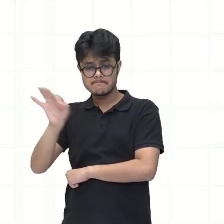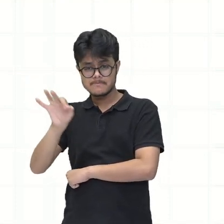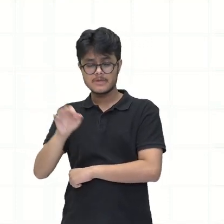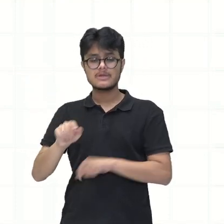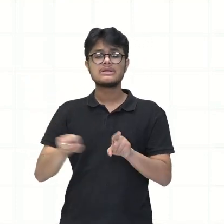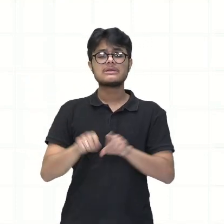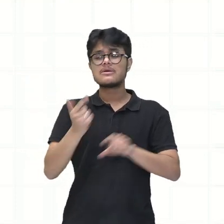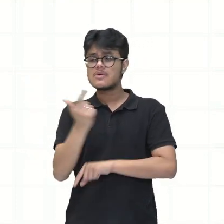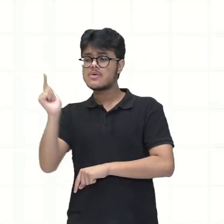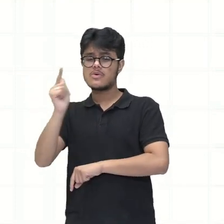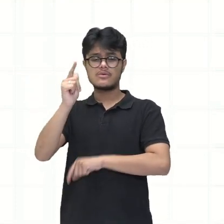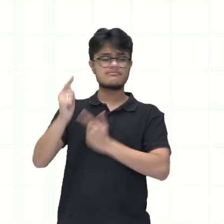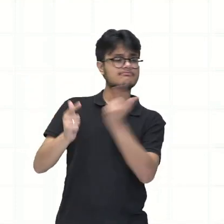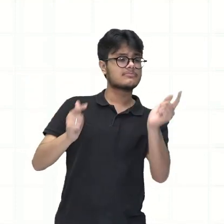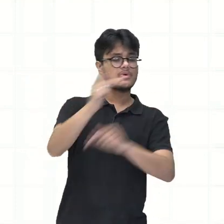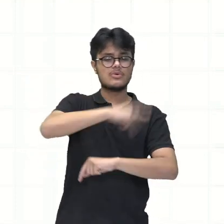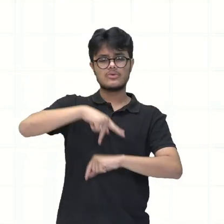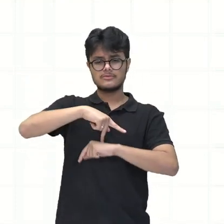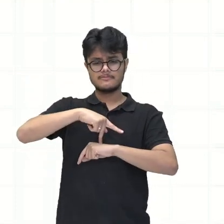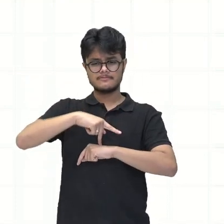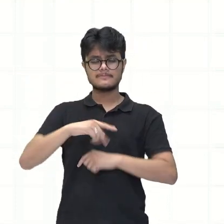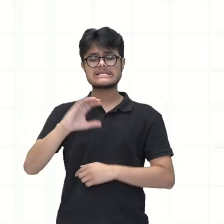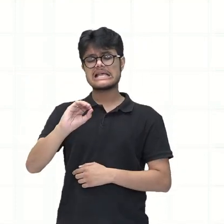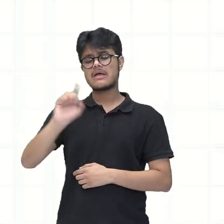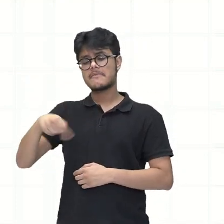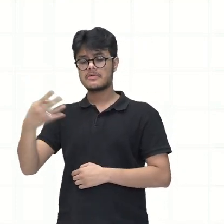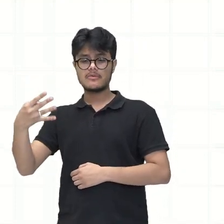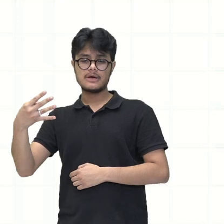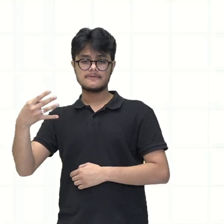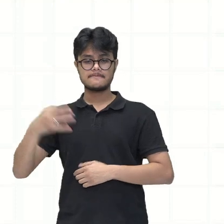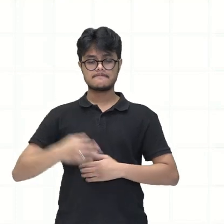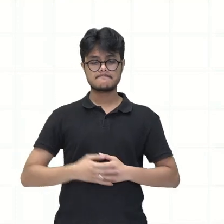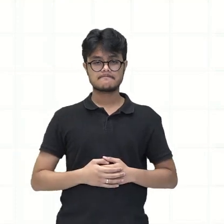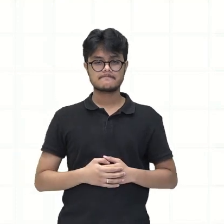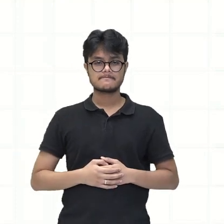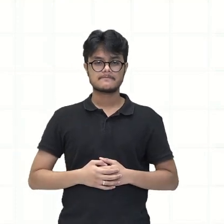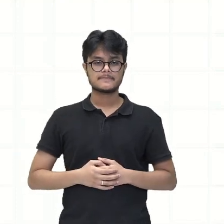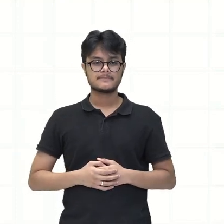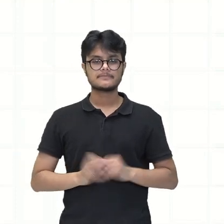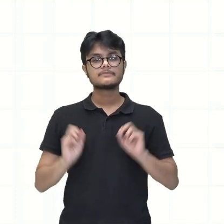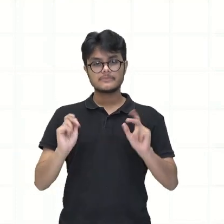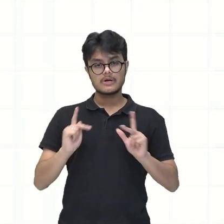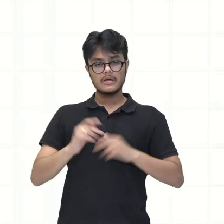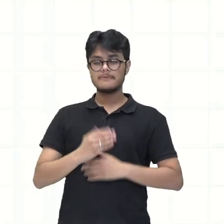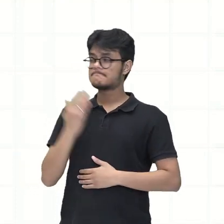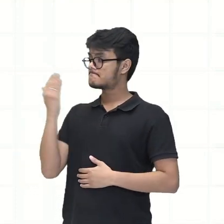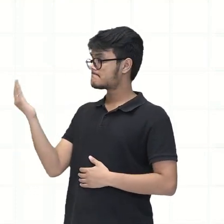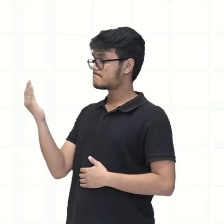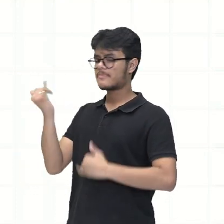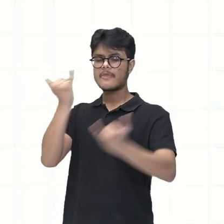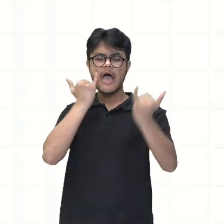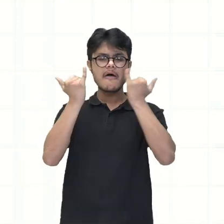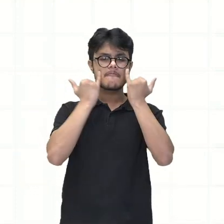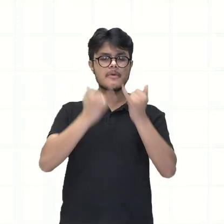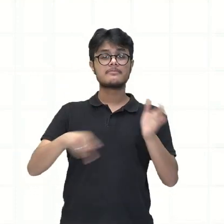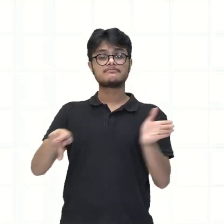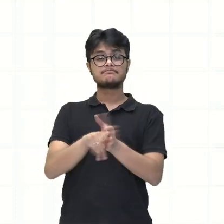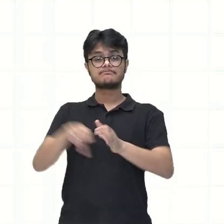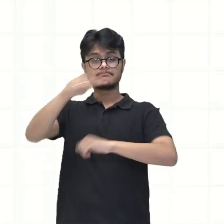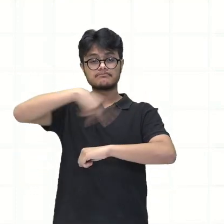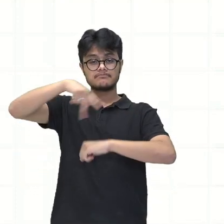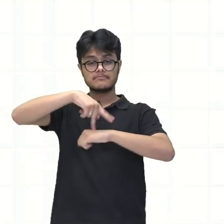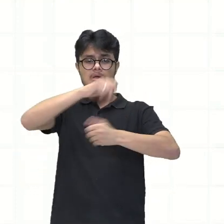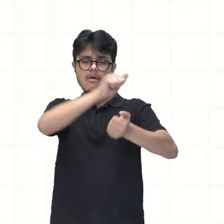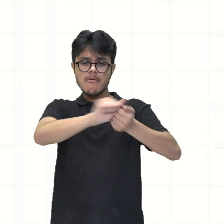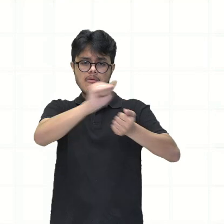1,3%. E, por fim, nós temos 0,4% sendo produzido por outros locais, né, do